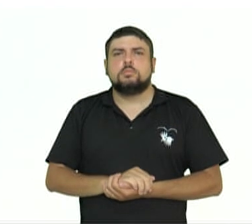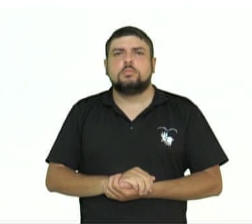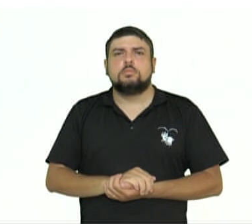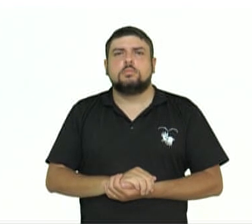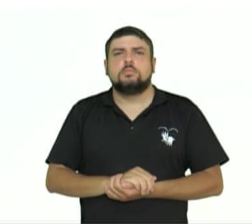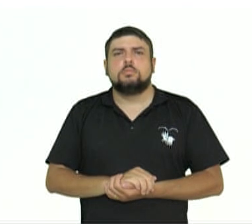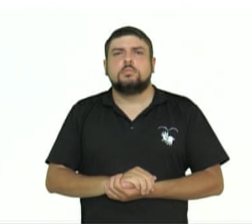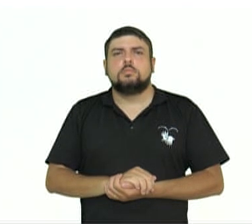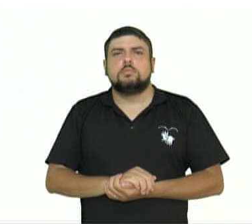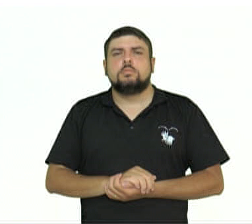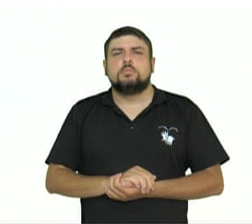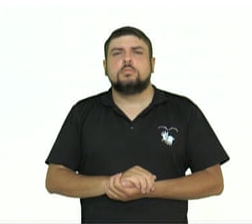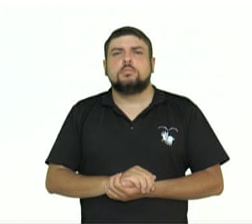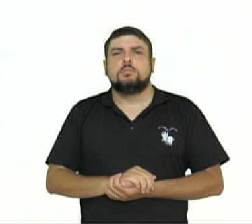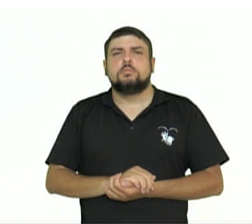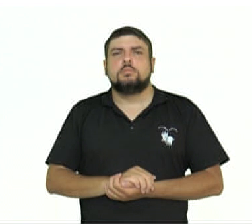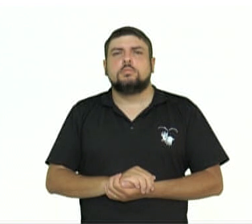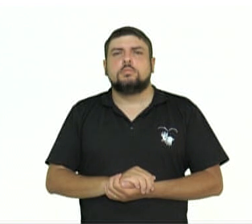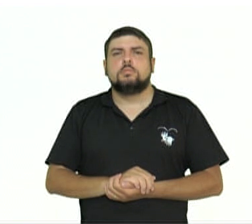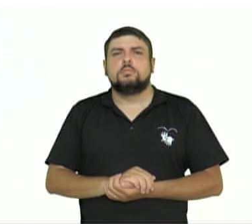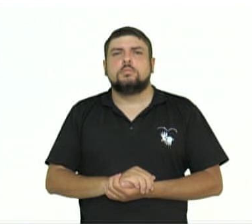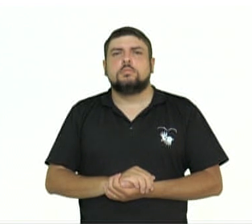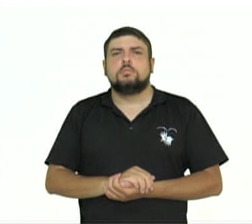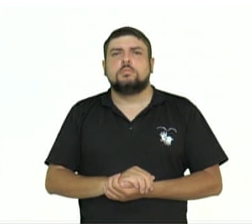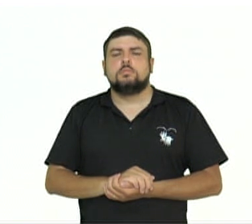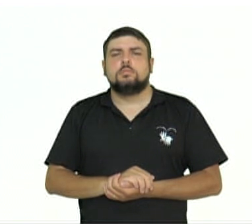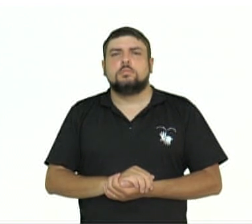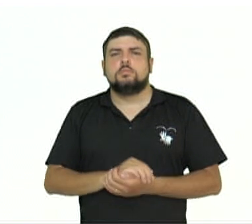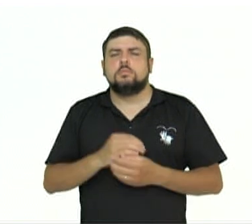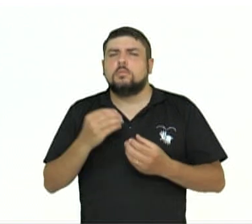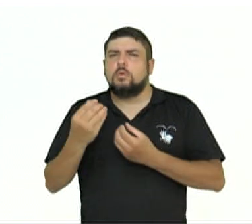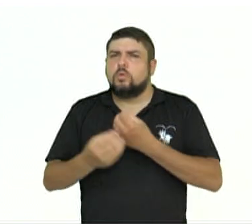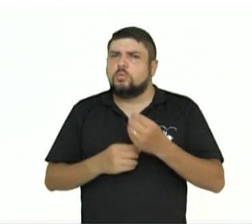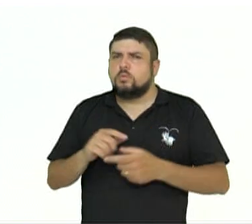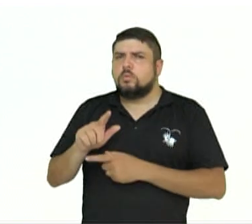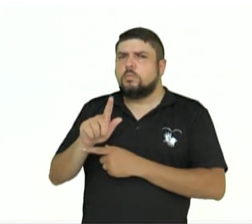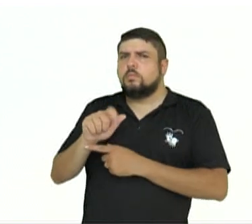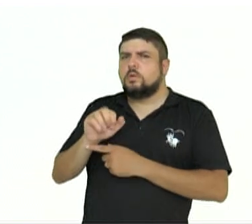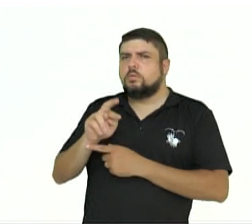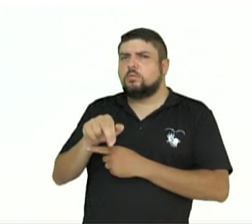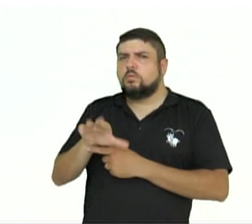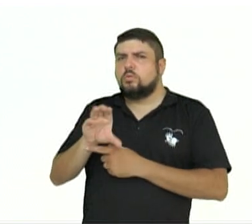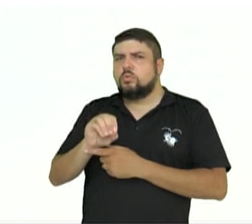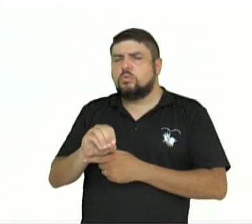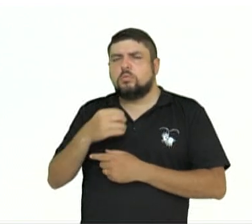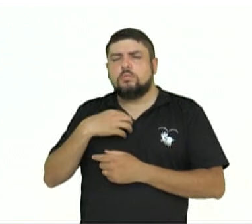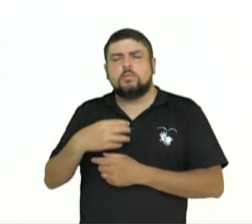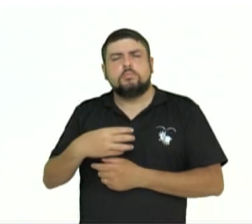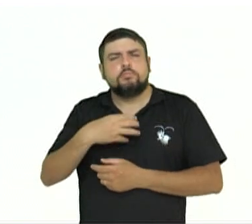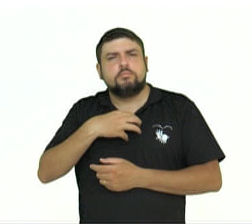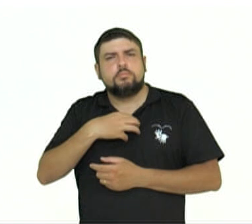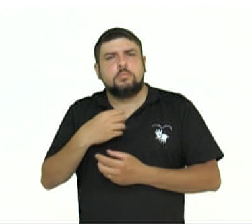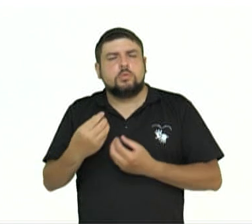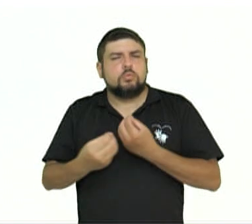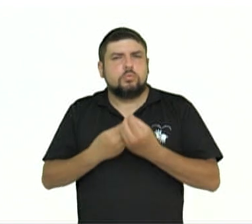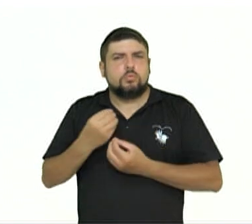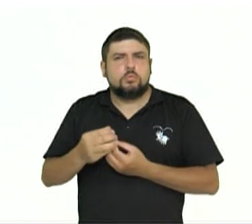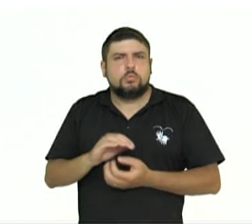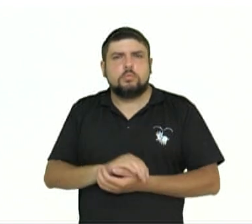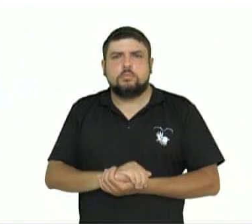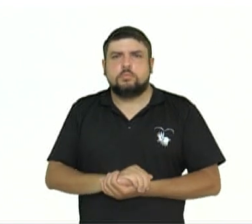siente a medida que va oyendo en el resumen de su desempeño escolar. Ele va